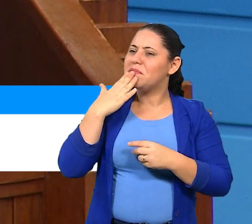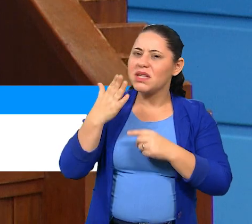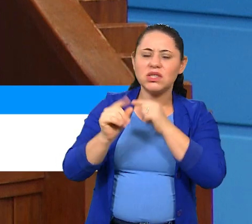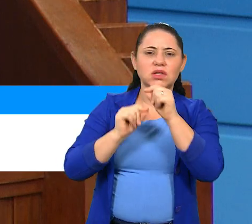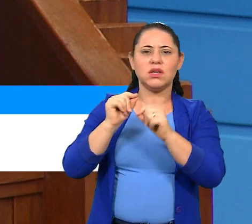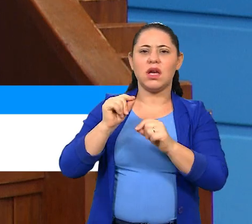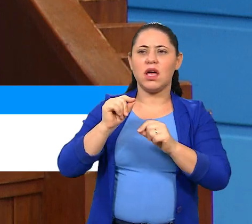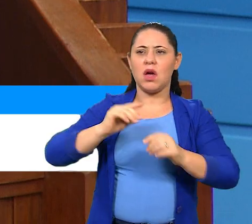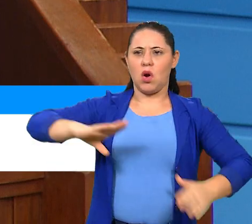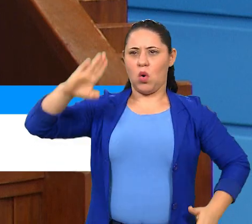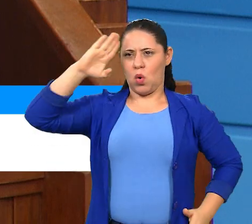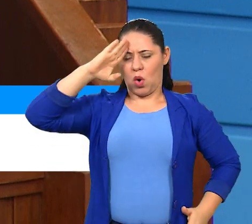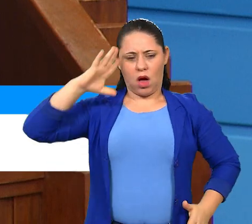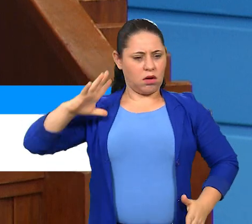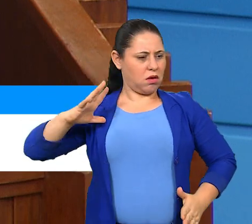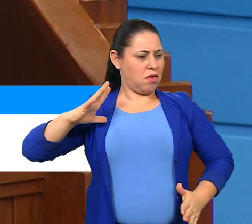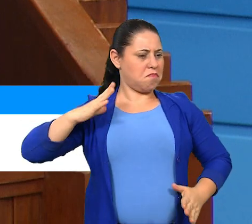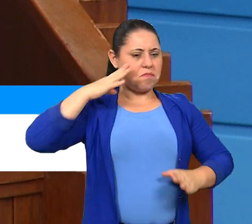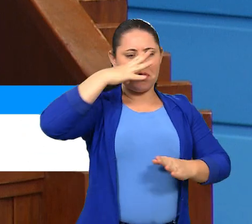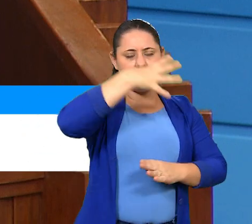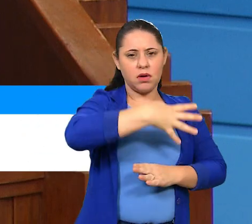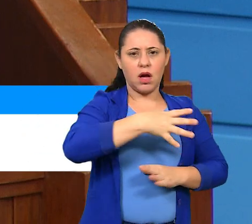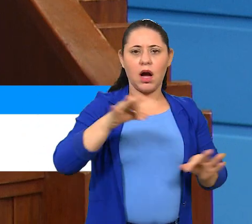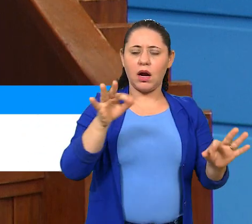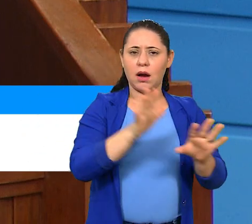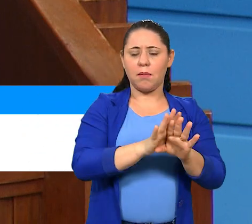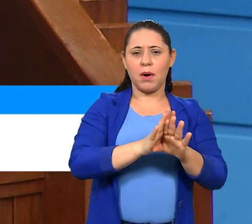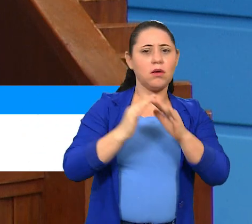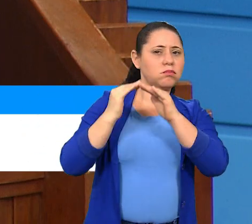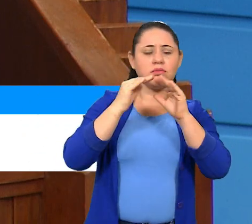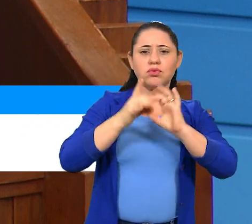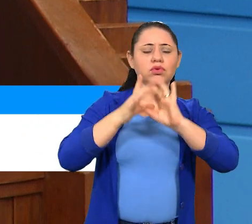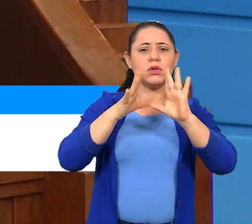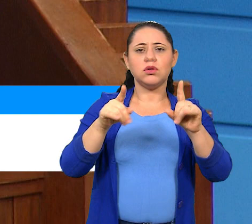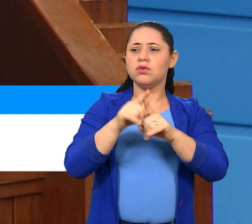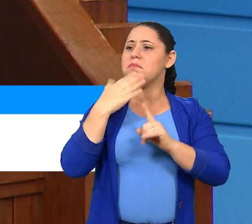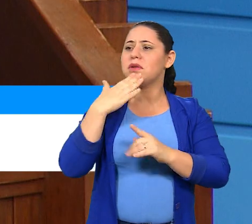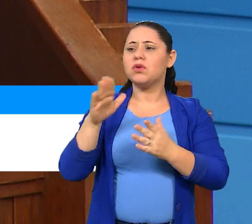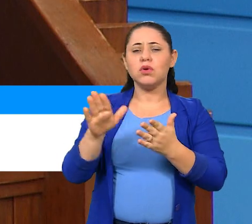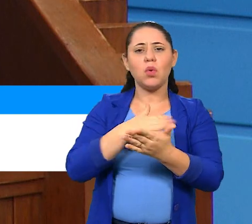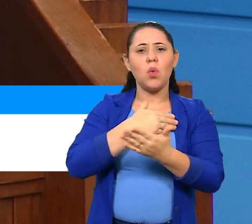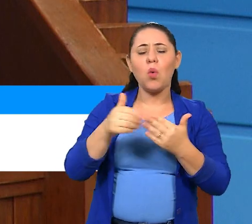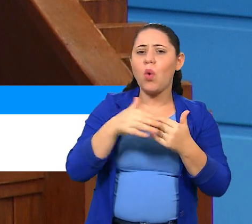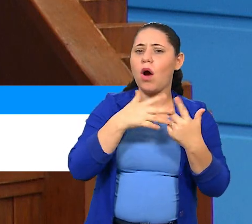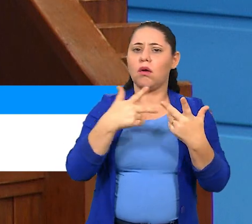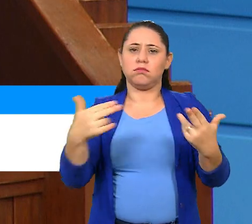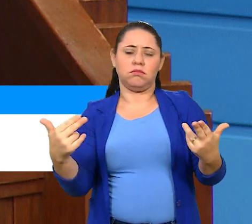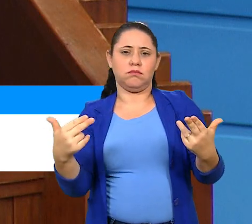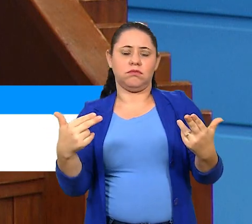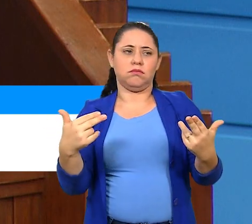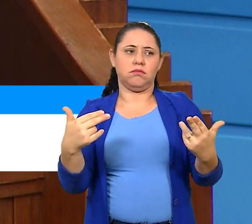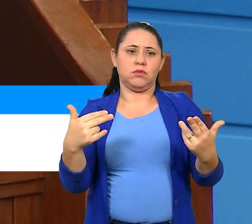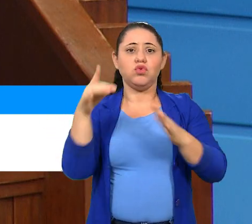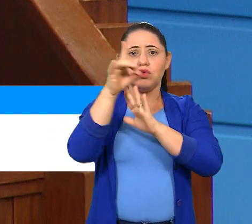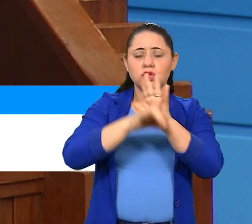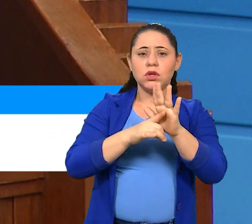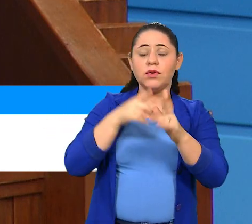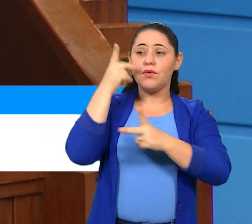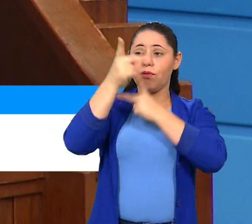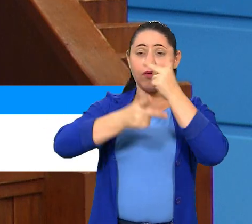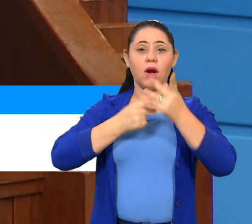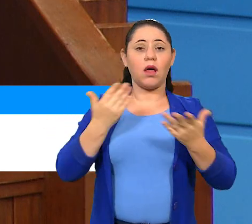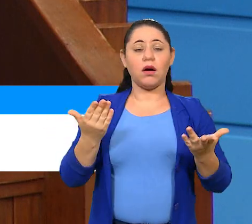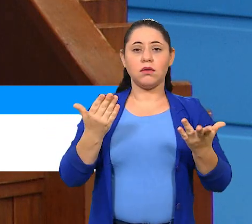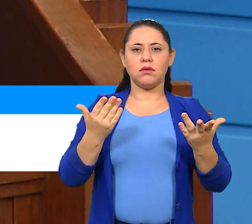pediram intervenção militar para quê para acabar com a democracia inclusive com seu direito de pedir alguma coisa com seu direito se